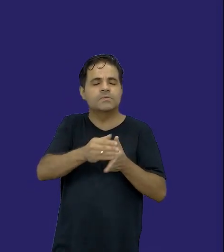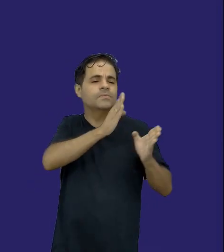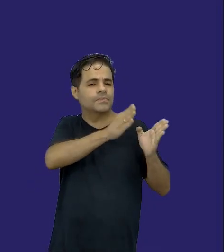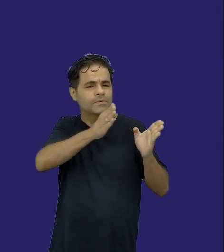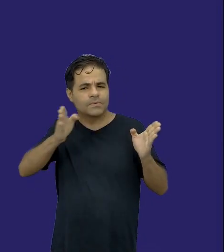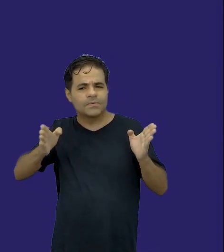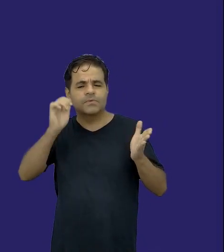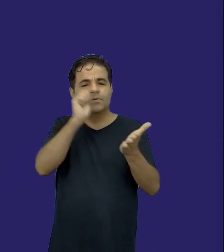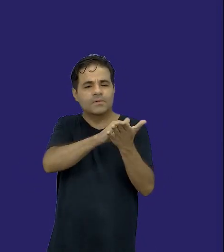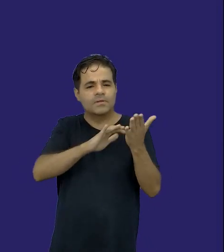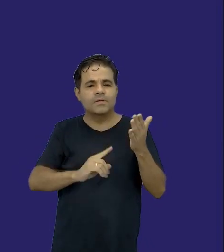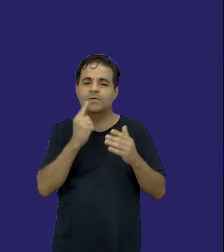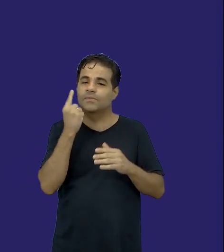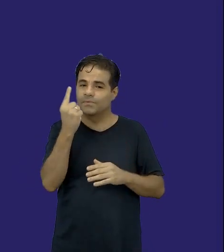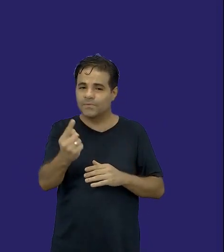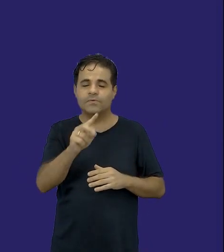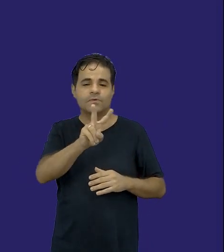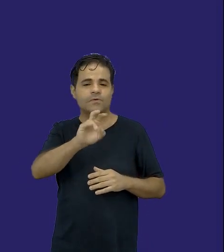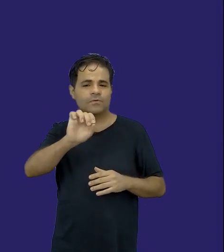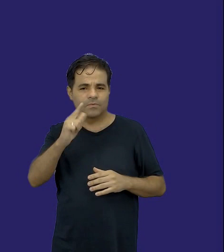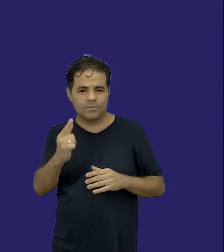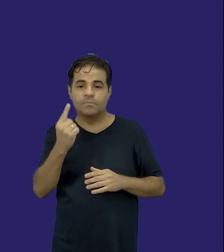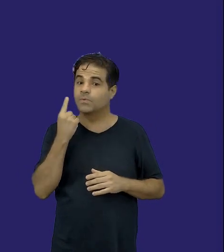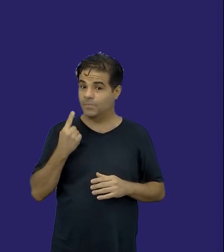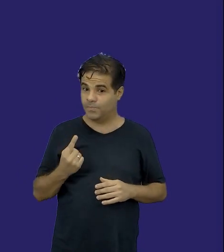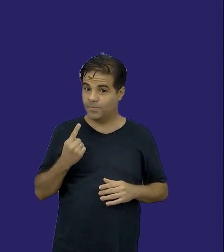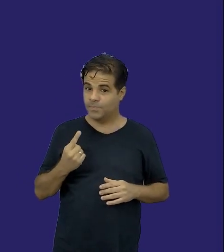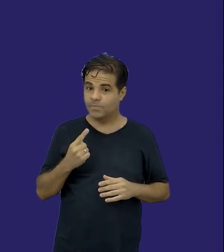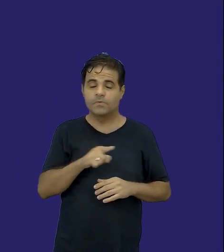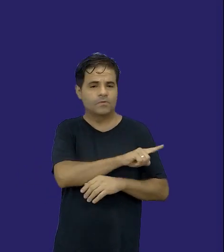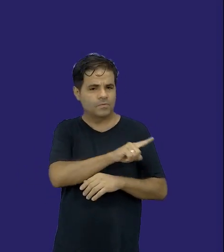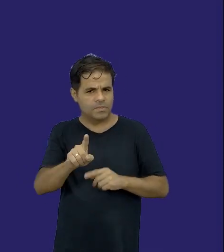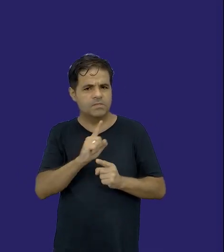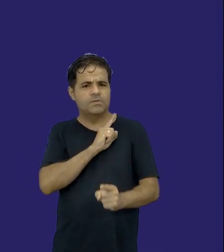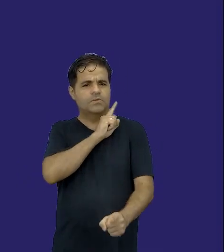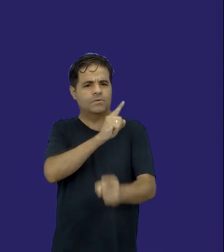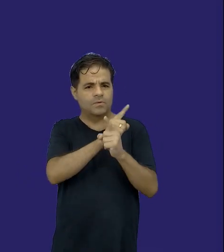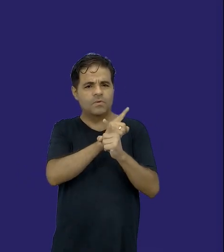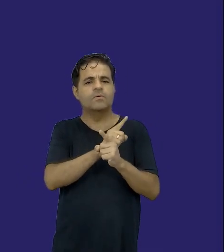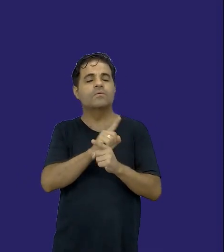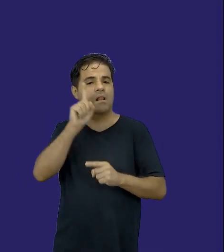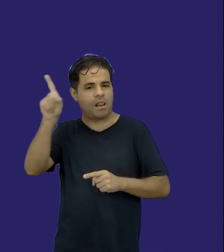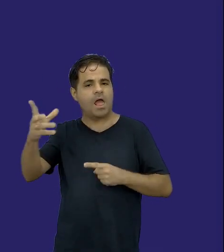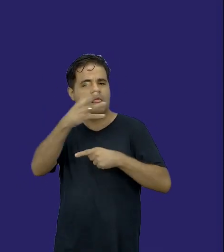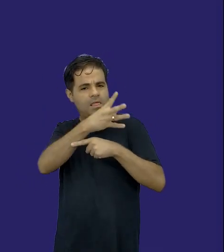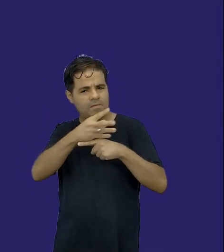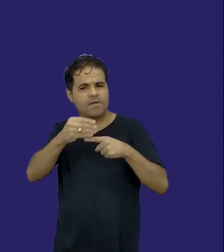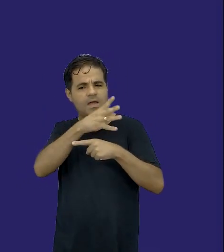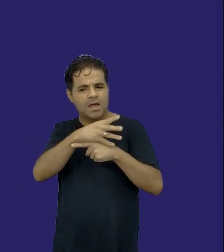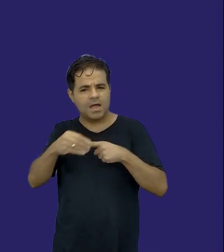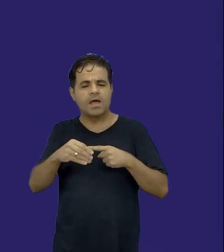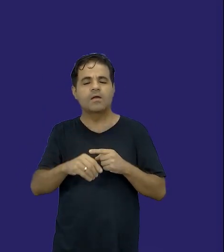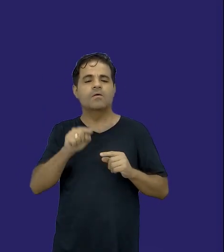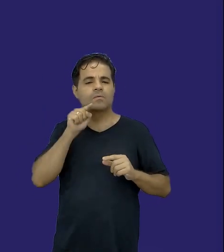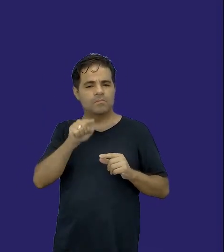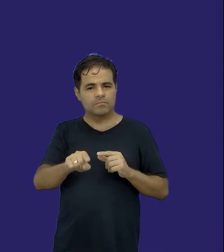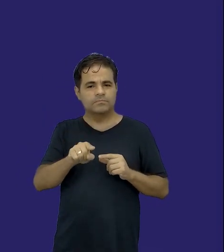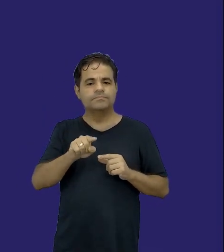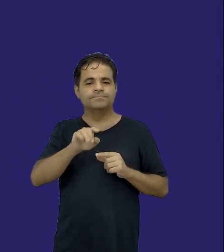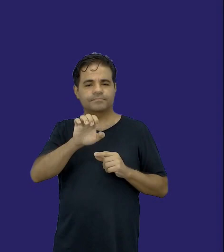de atividade 1, no volume 1. Vocês encontram lá na EFAP, né,